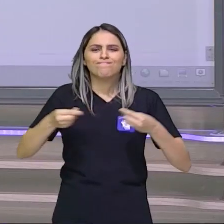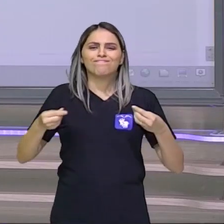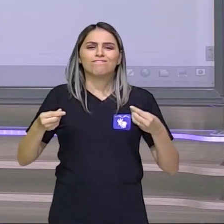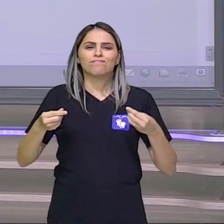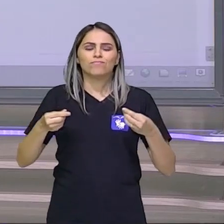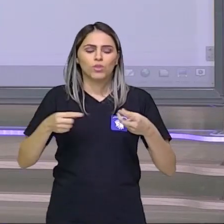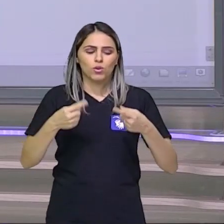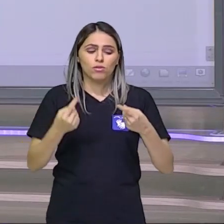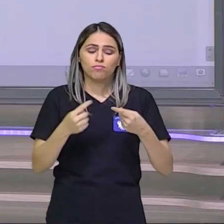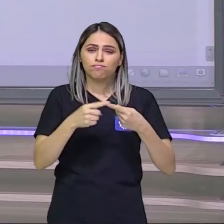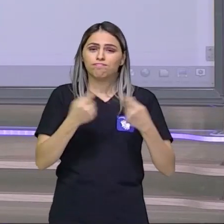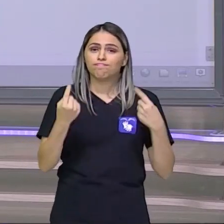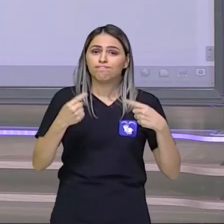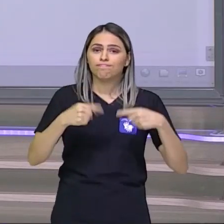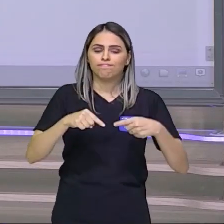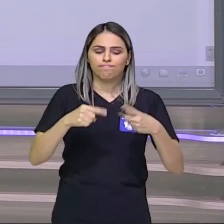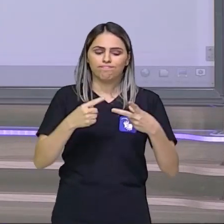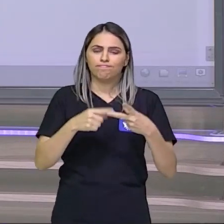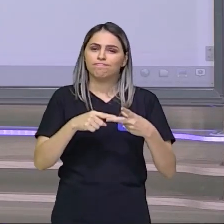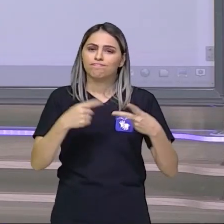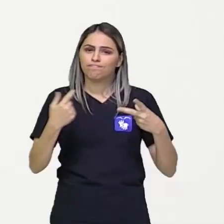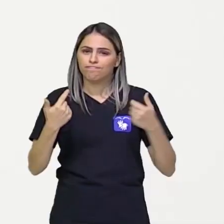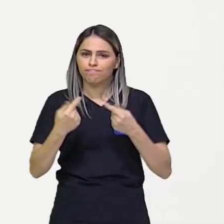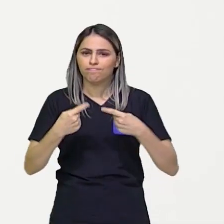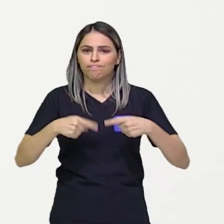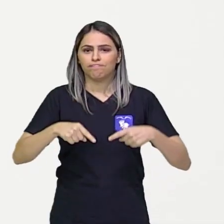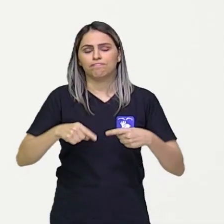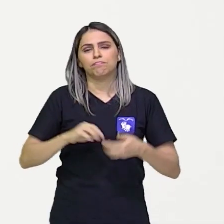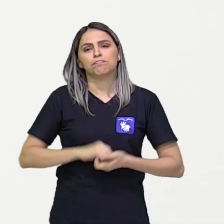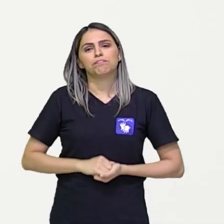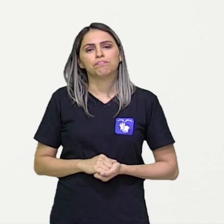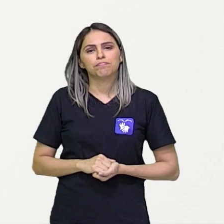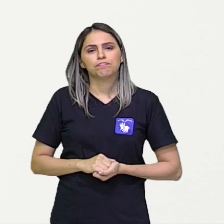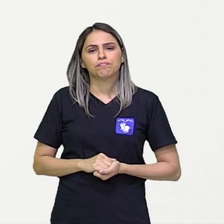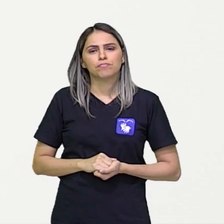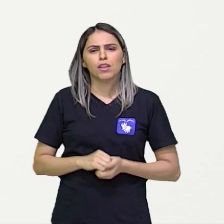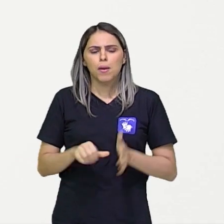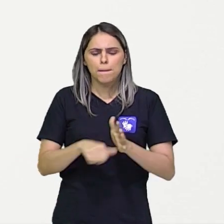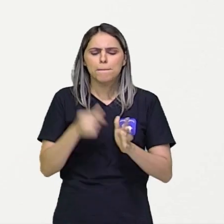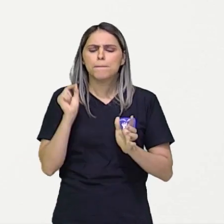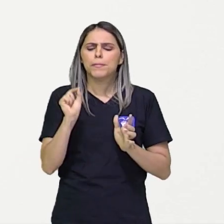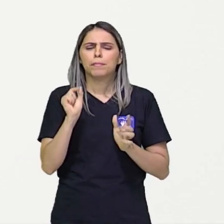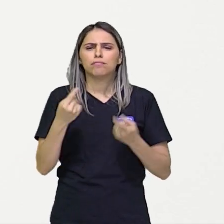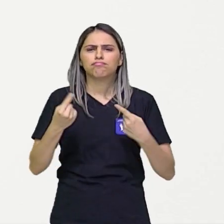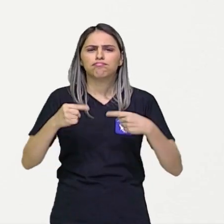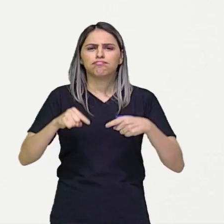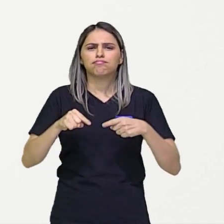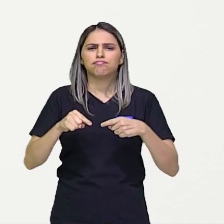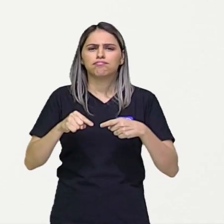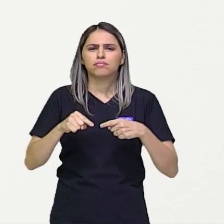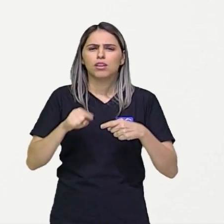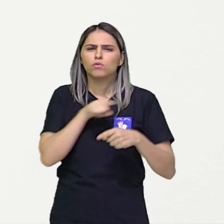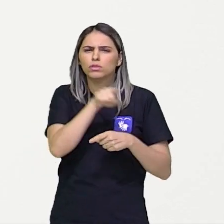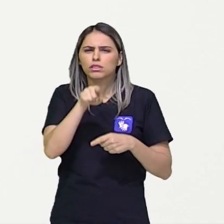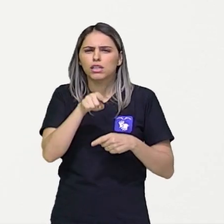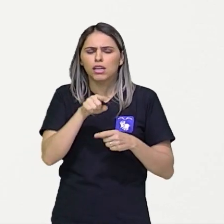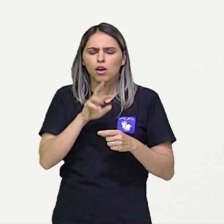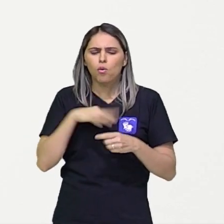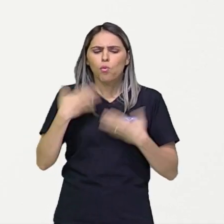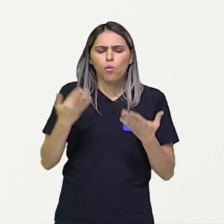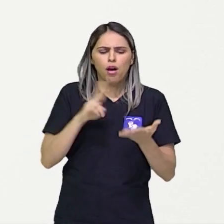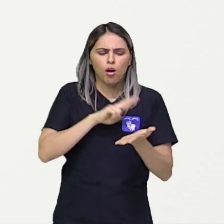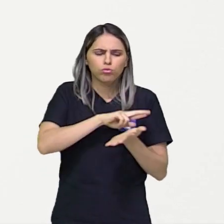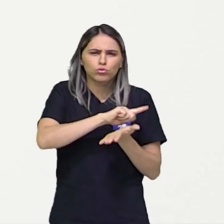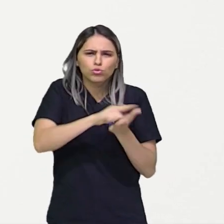1 e o desafio número 2. Vamos ver lá? Olha só, desafio número 1. Descubra qual é